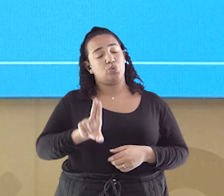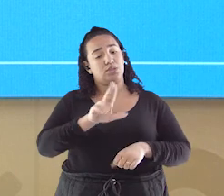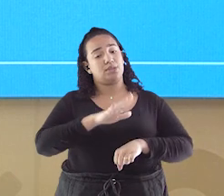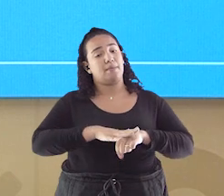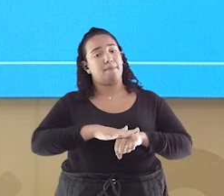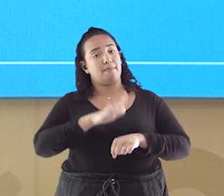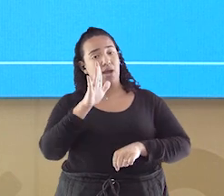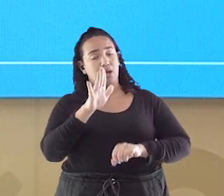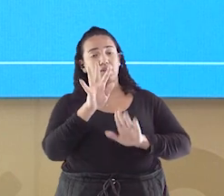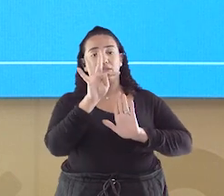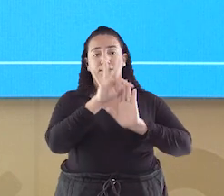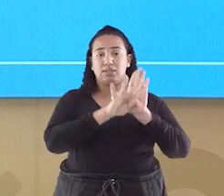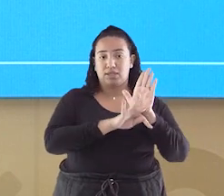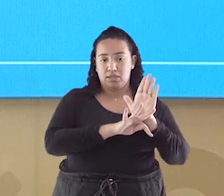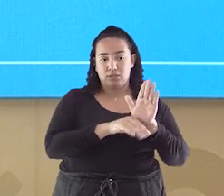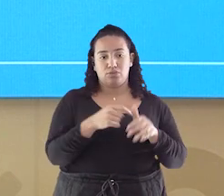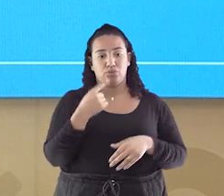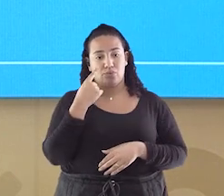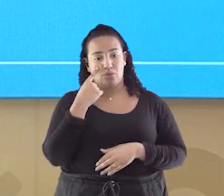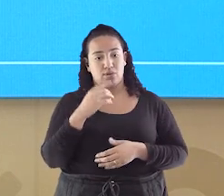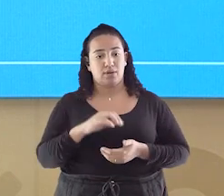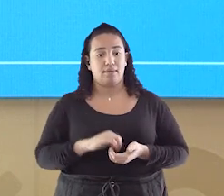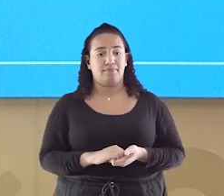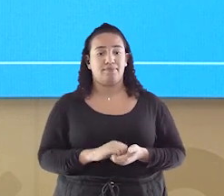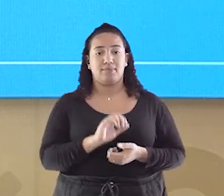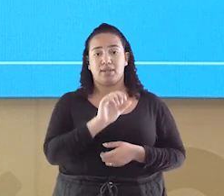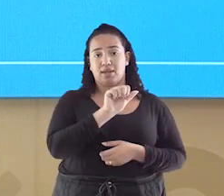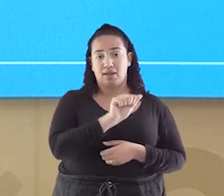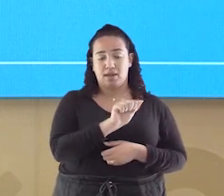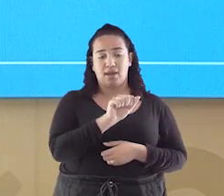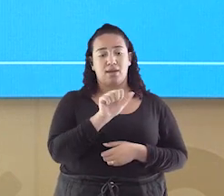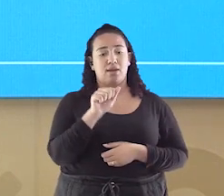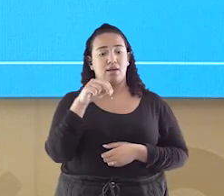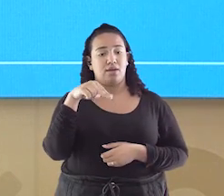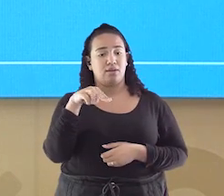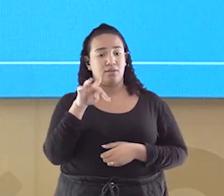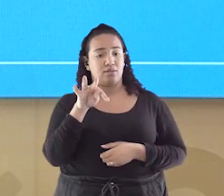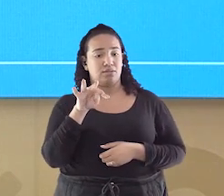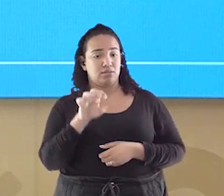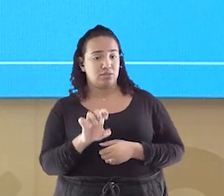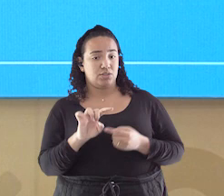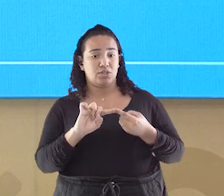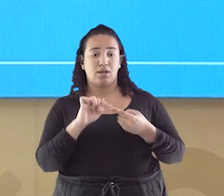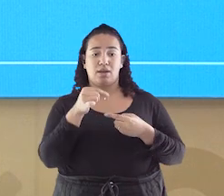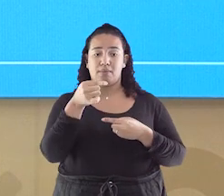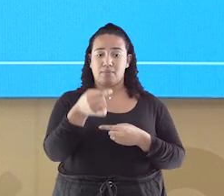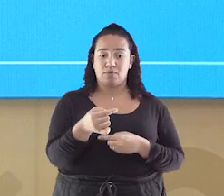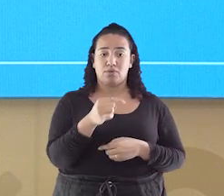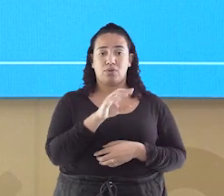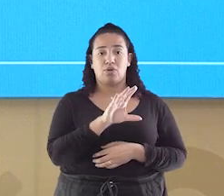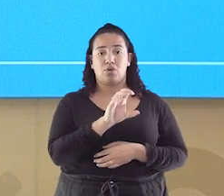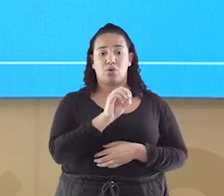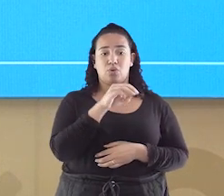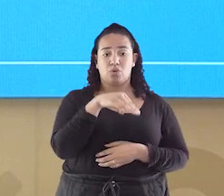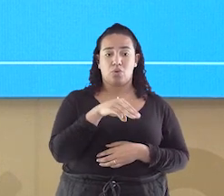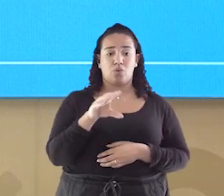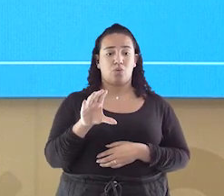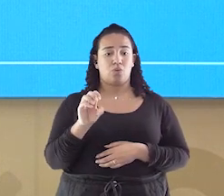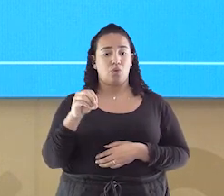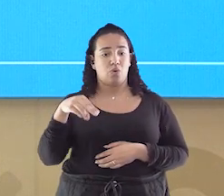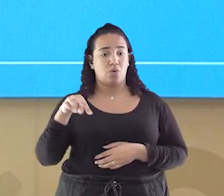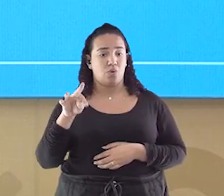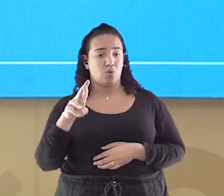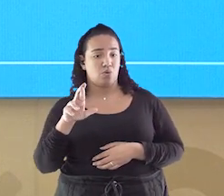maior frequência em textos e na fala. Vejam só. A, ante, após, até, com,